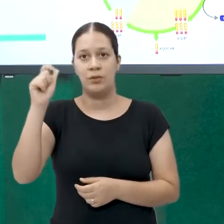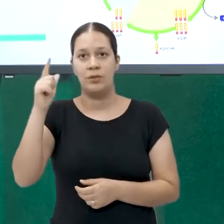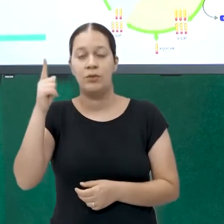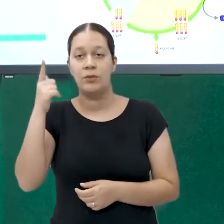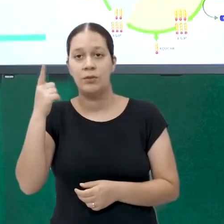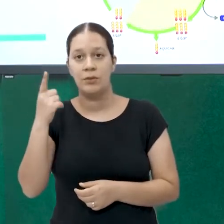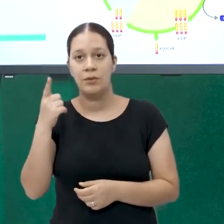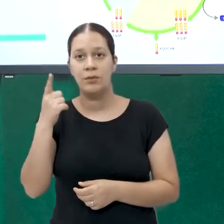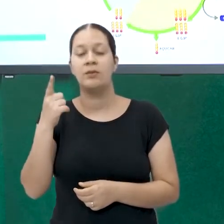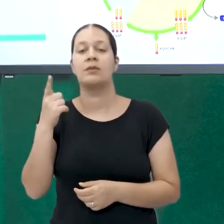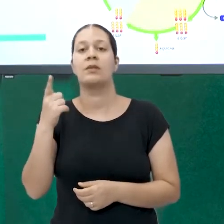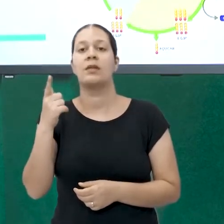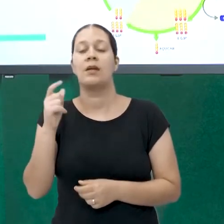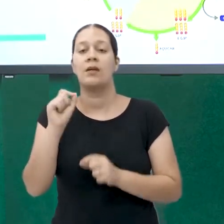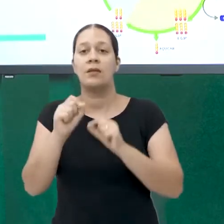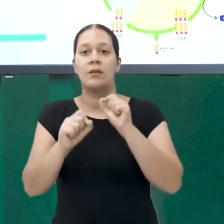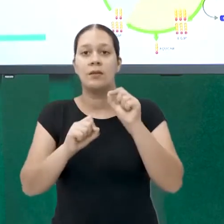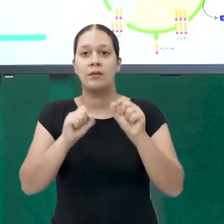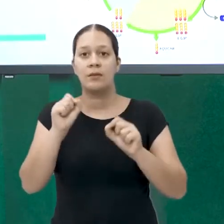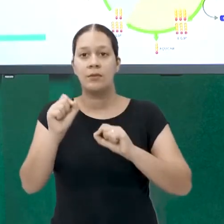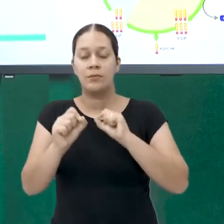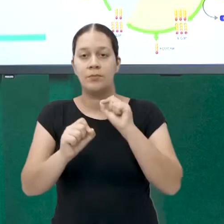a luminosidade chegando ali,